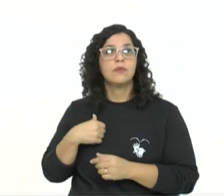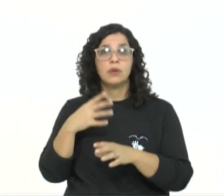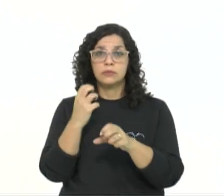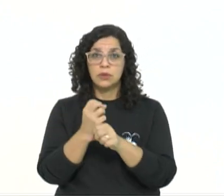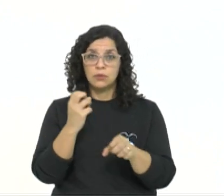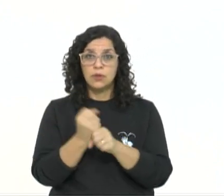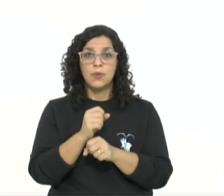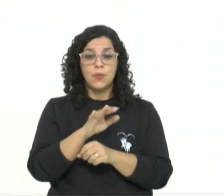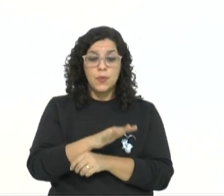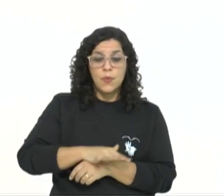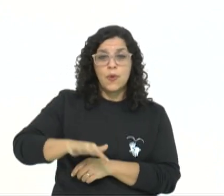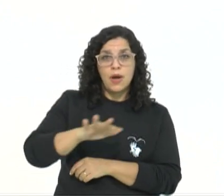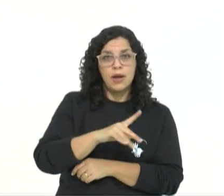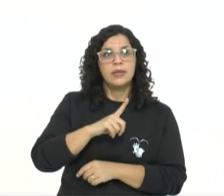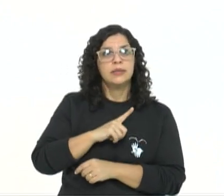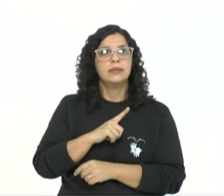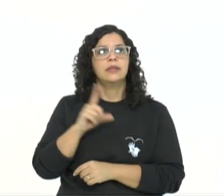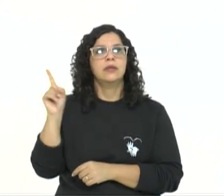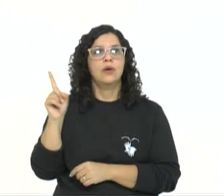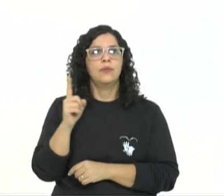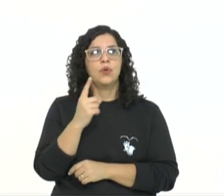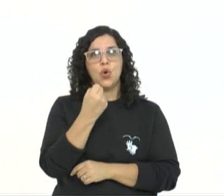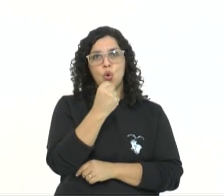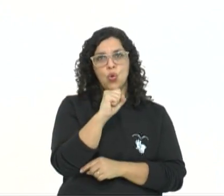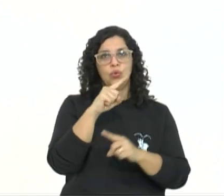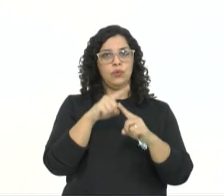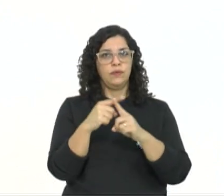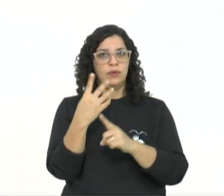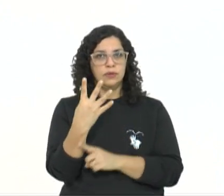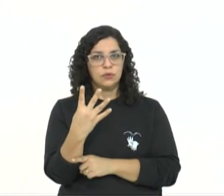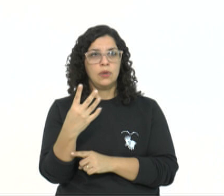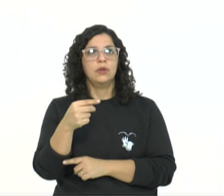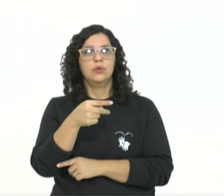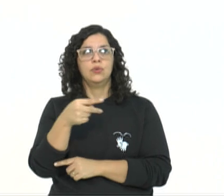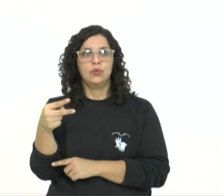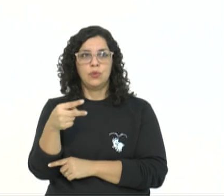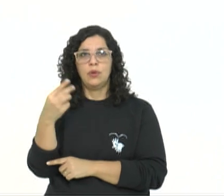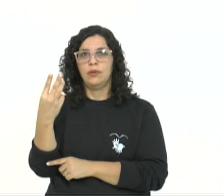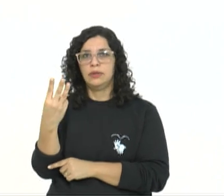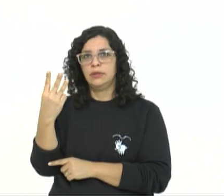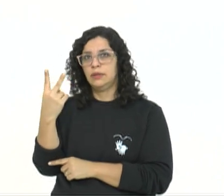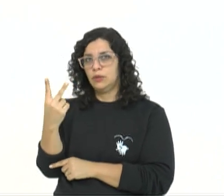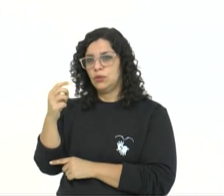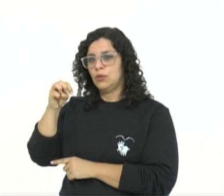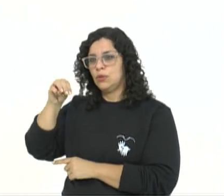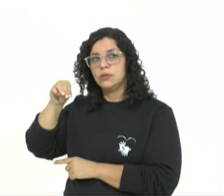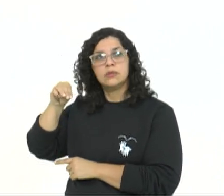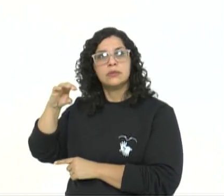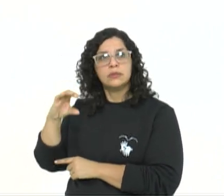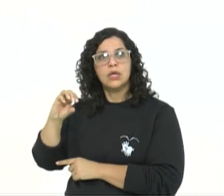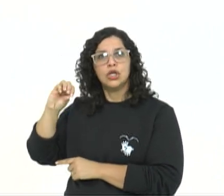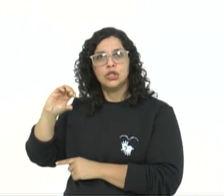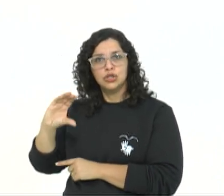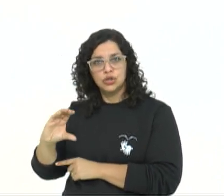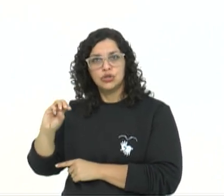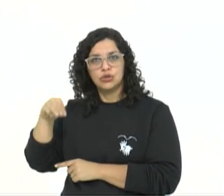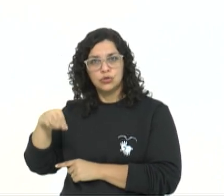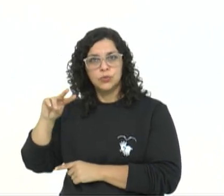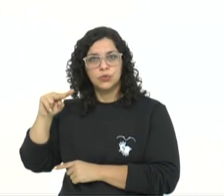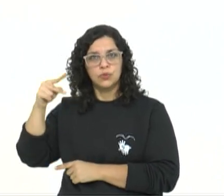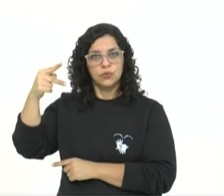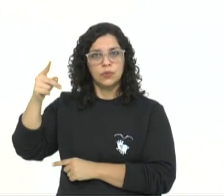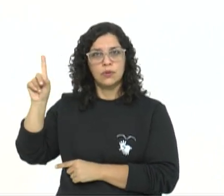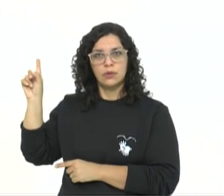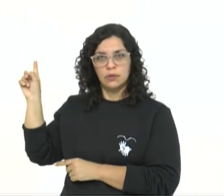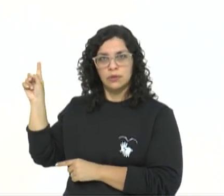calcular a sua área através dessa equaçãozinha, ou seja, base vezes altura, fórmula da área do retângulo. Fazendo essa multiplicação, 8 vezes 4, você tem a área